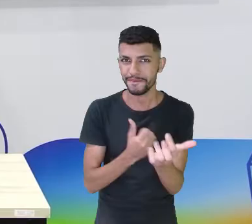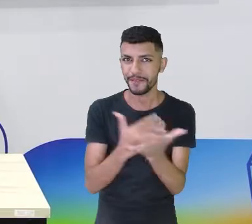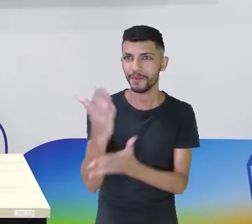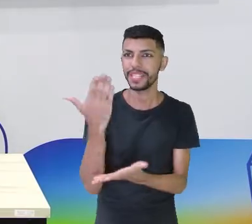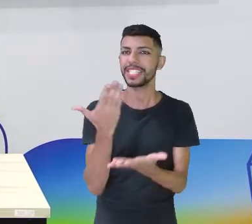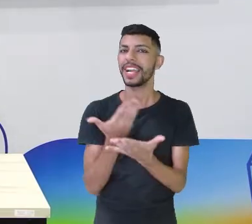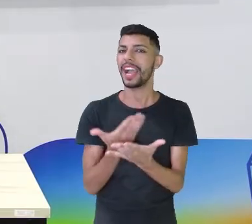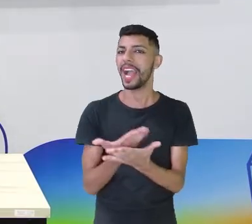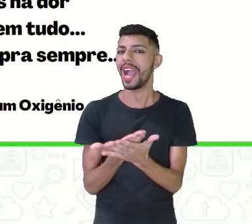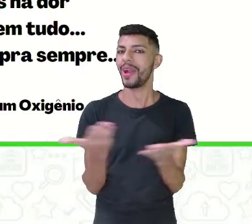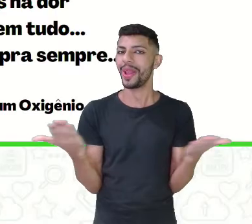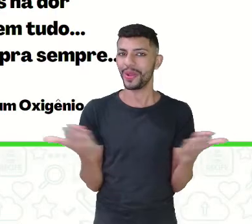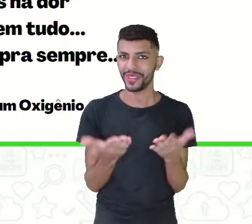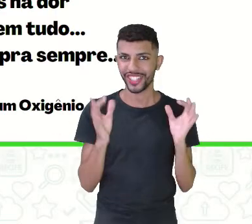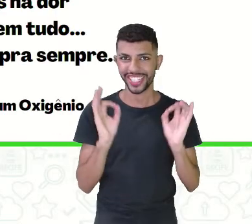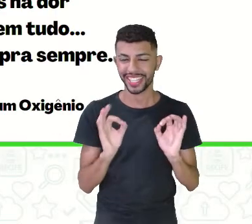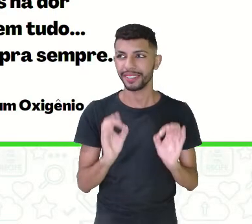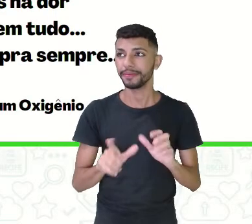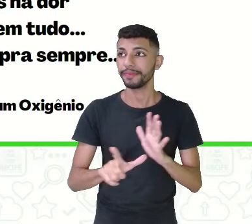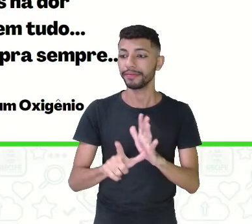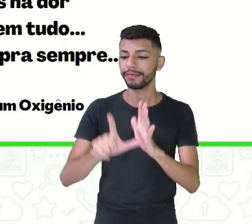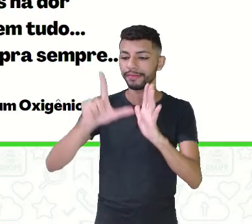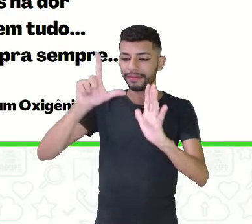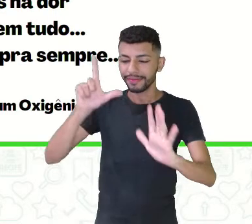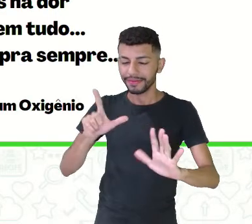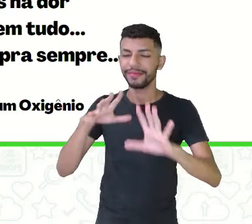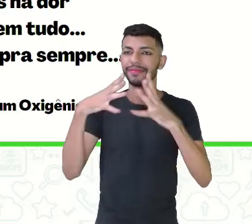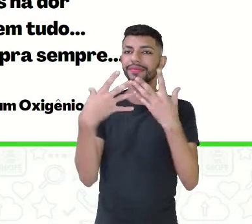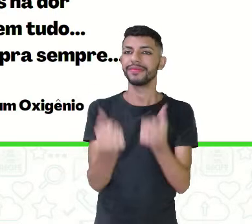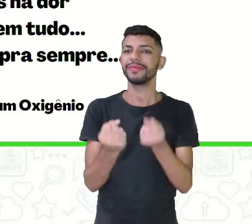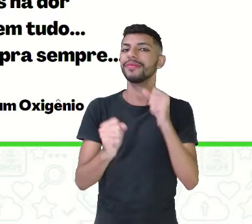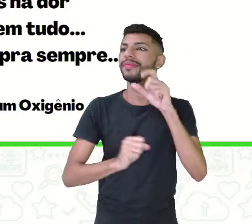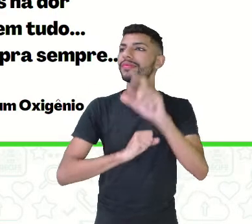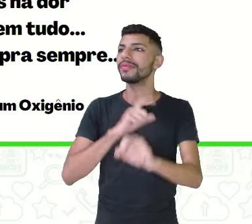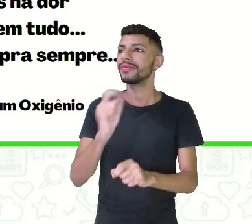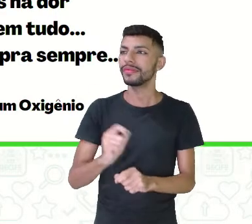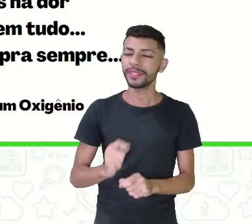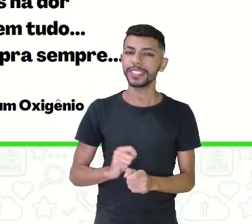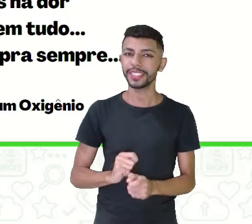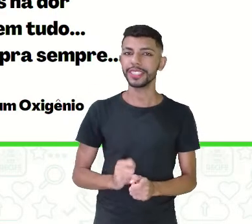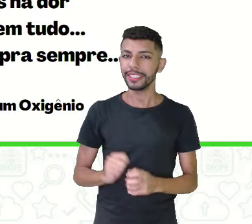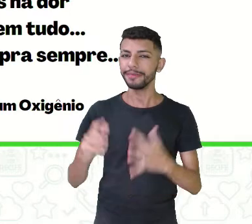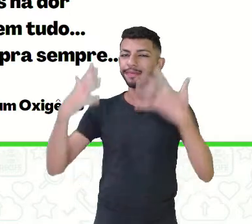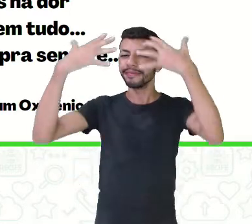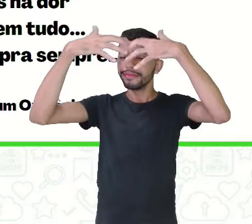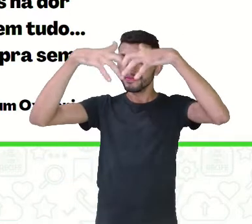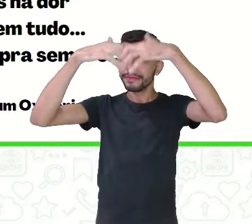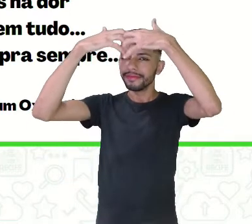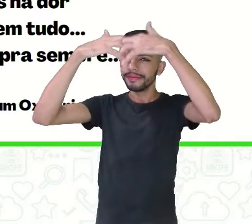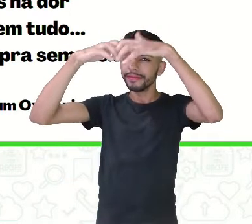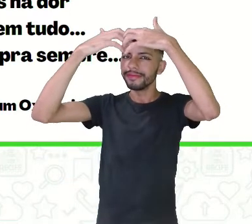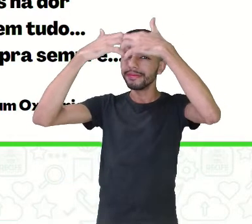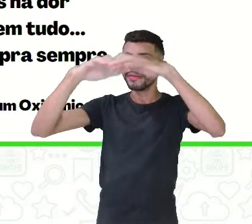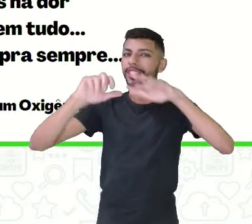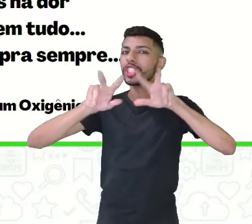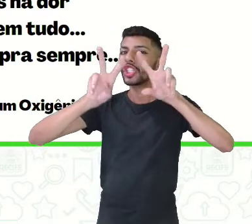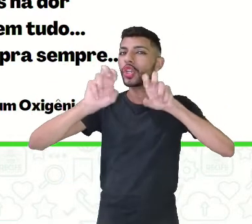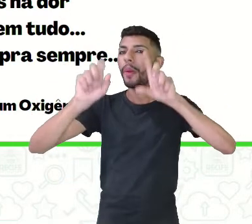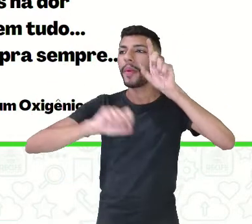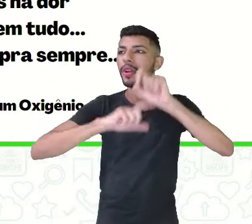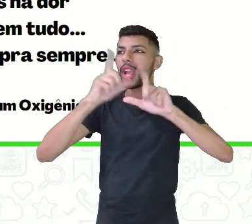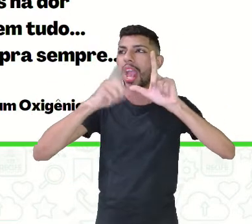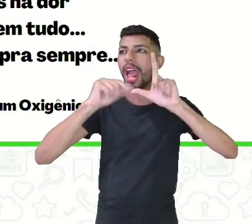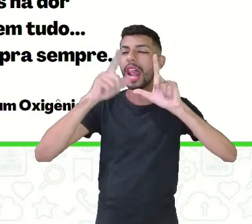hoje. Nós vamos antes falar sobre uma reflexão sobre a letra da canção de